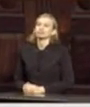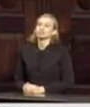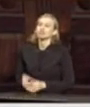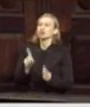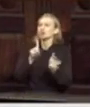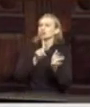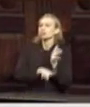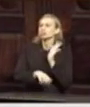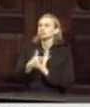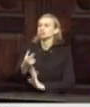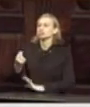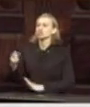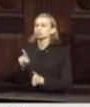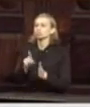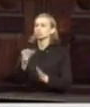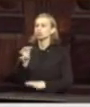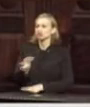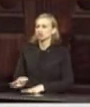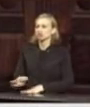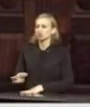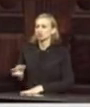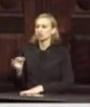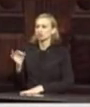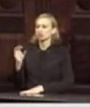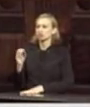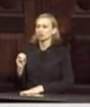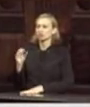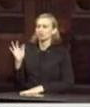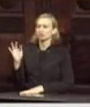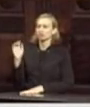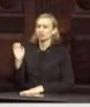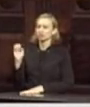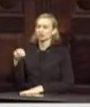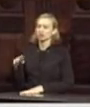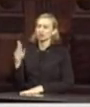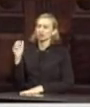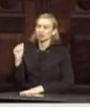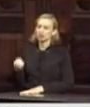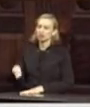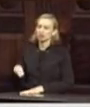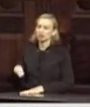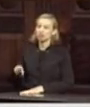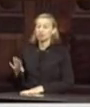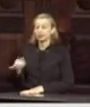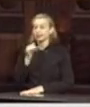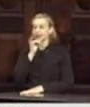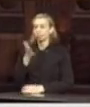menos de 20% dos recursos do FECAM vinham sendo destinados, por exemplo,